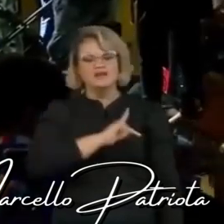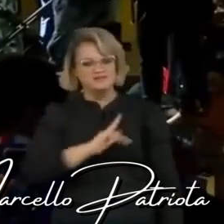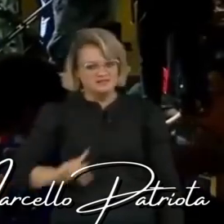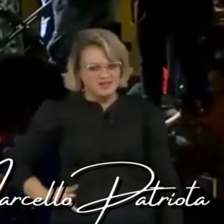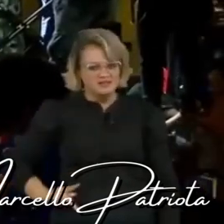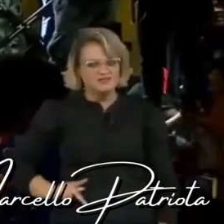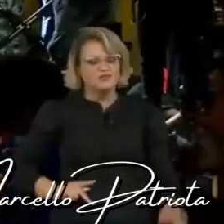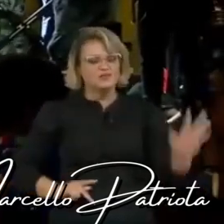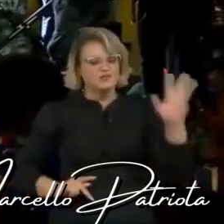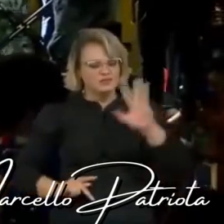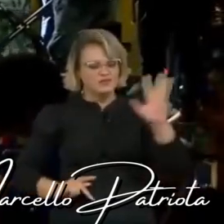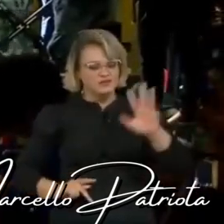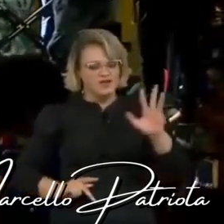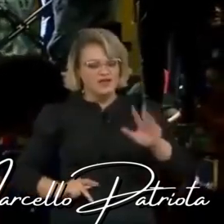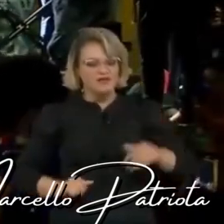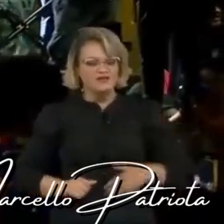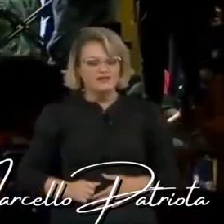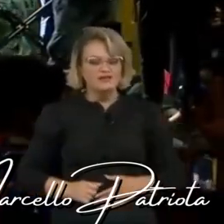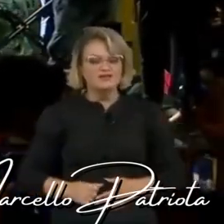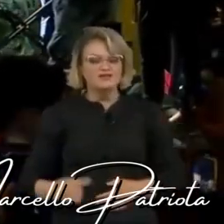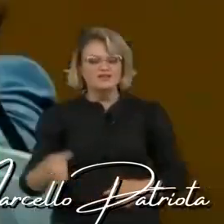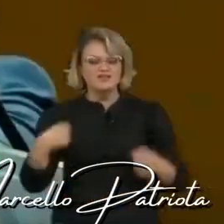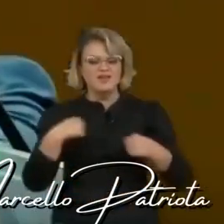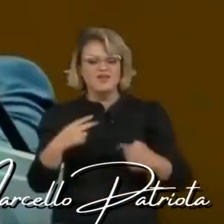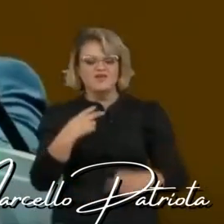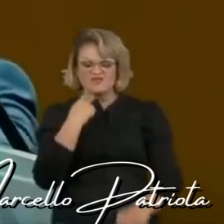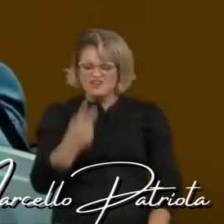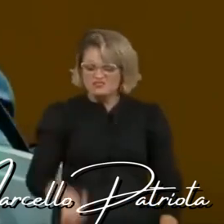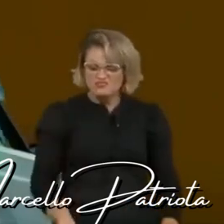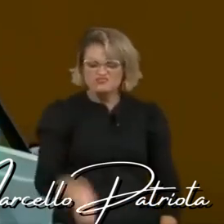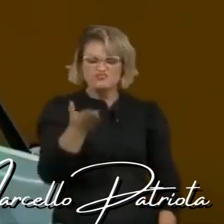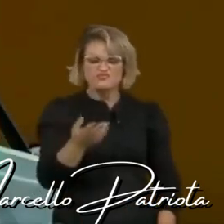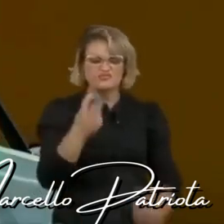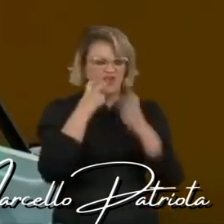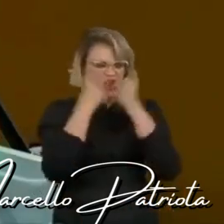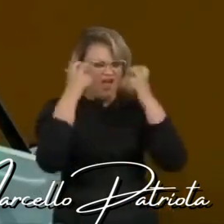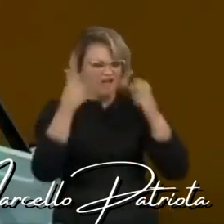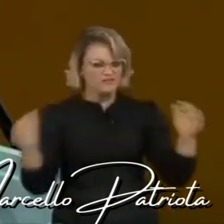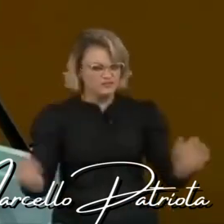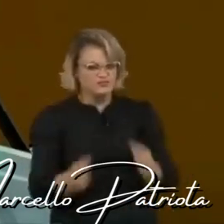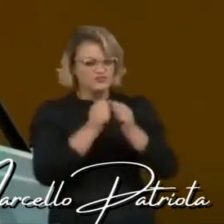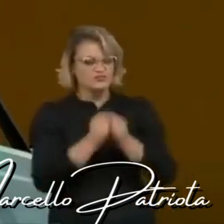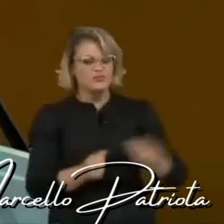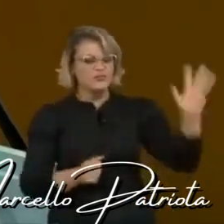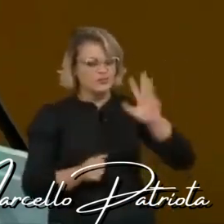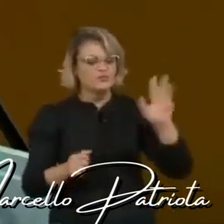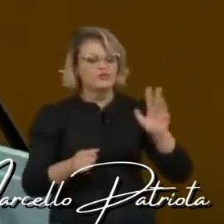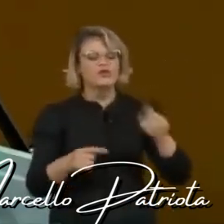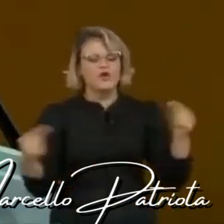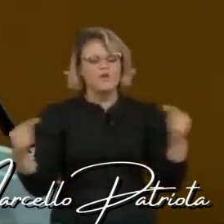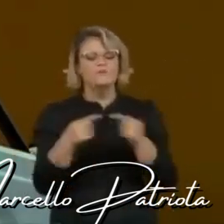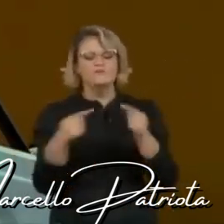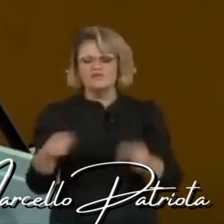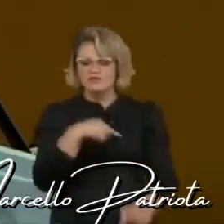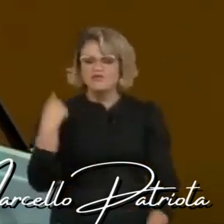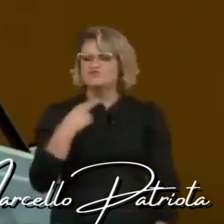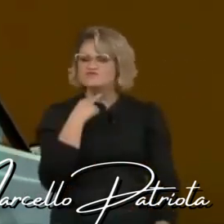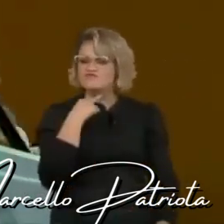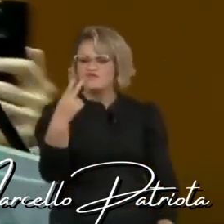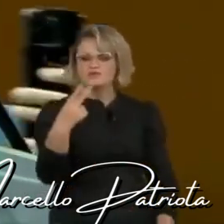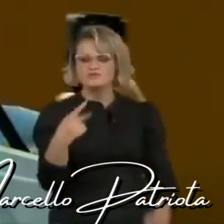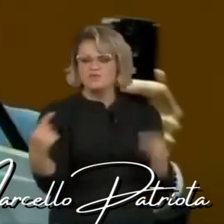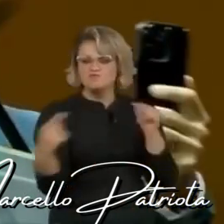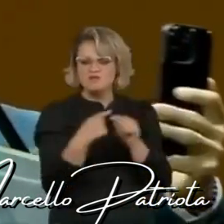presidente! E eu grito junto a vocês: Lula é nossa voz e